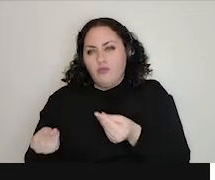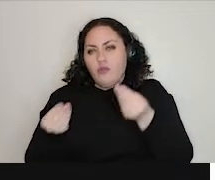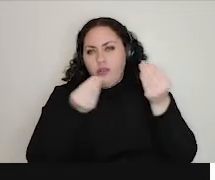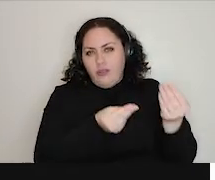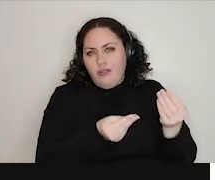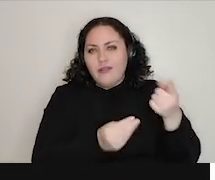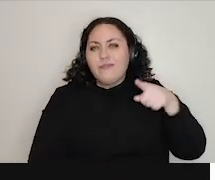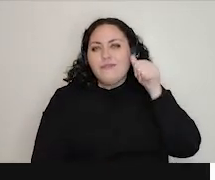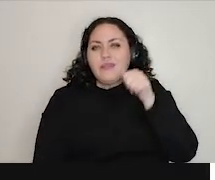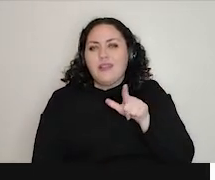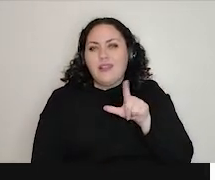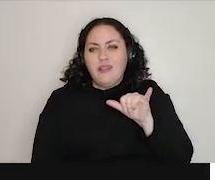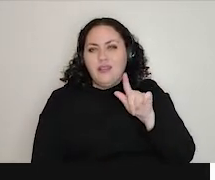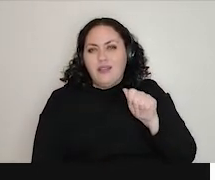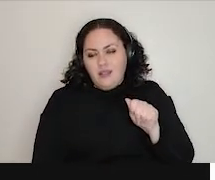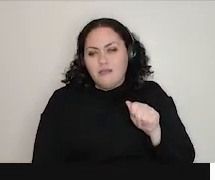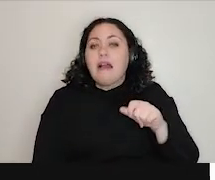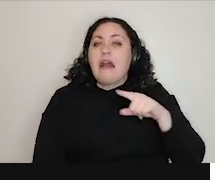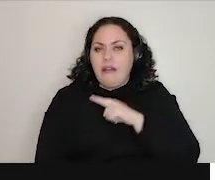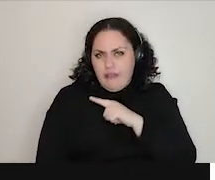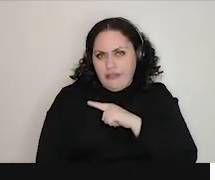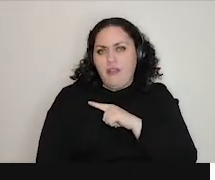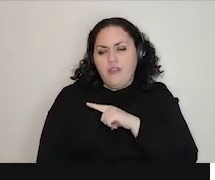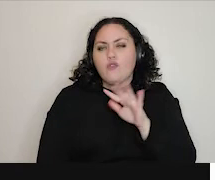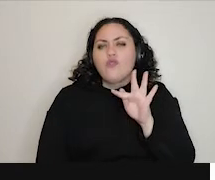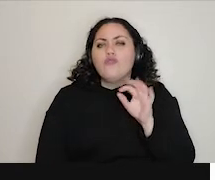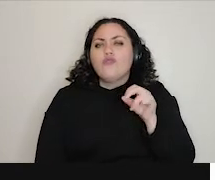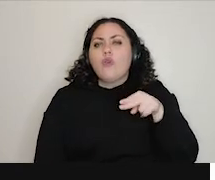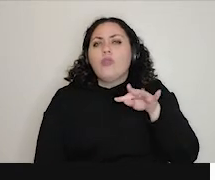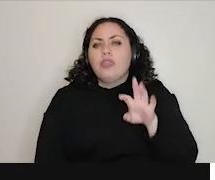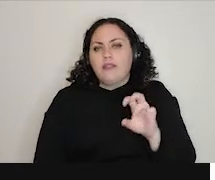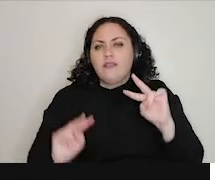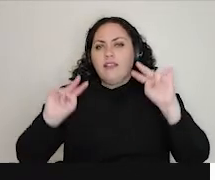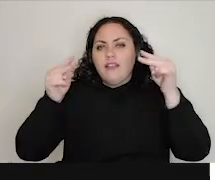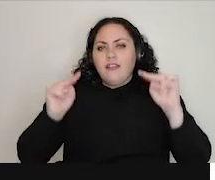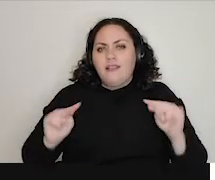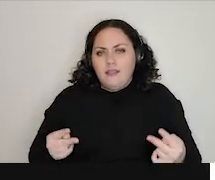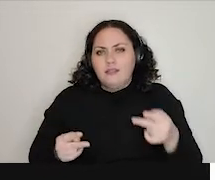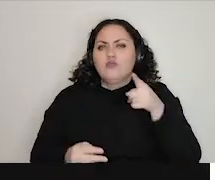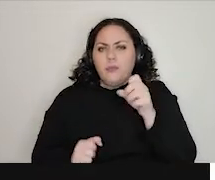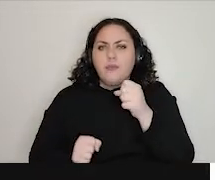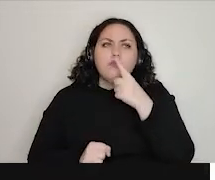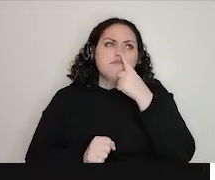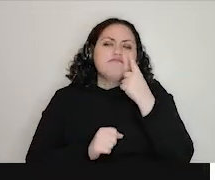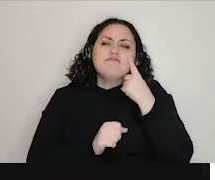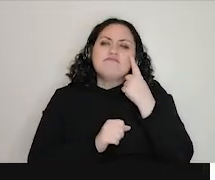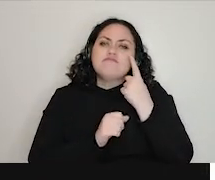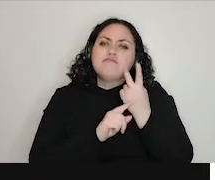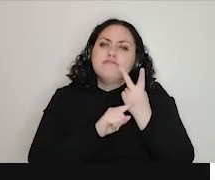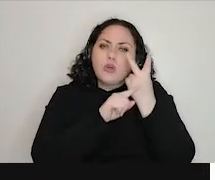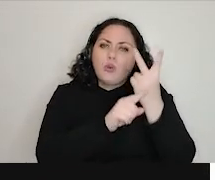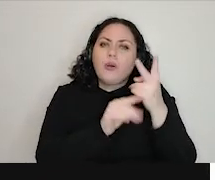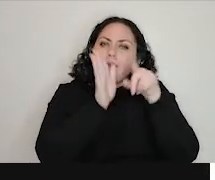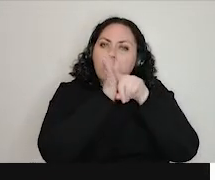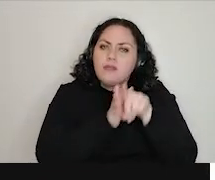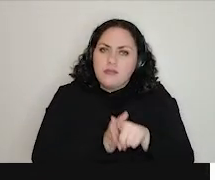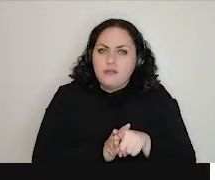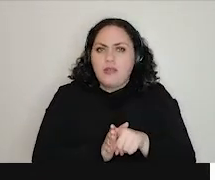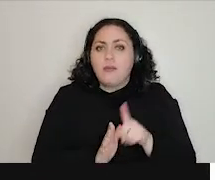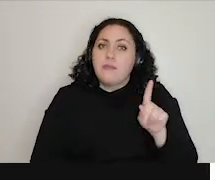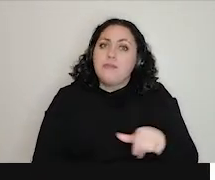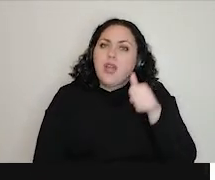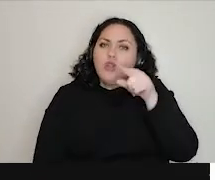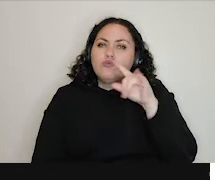gurias aqui da Liga, estão ali, tá? Nos 2 links. Então, por favor, busquem essas informações para que vocês possam